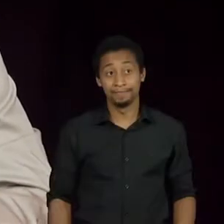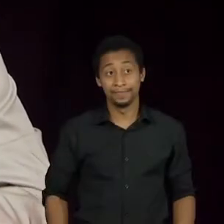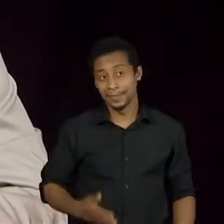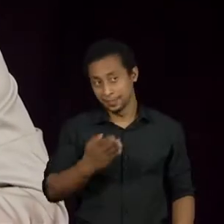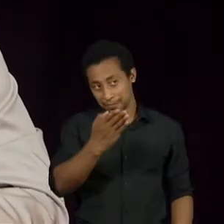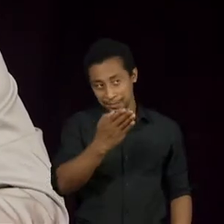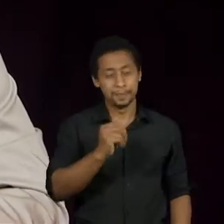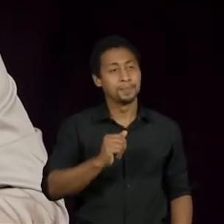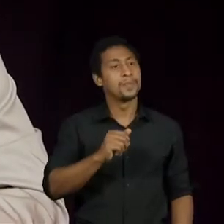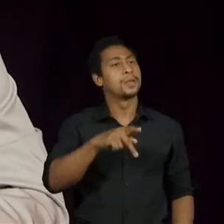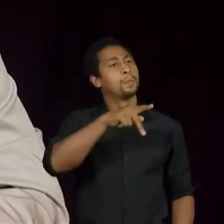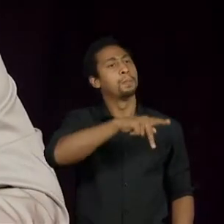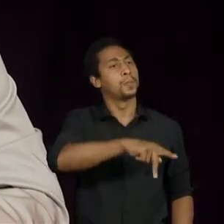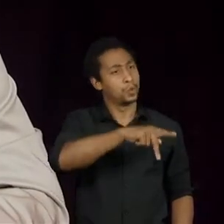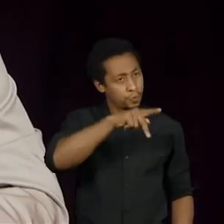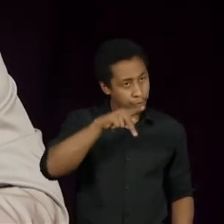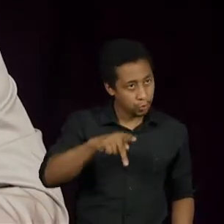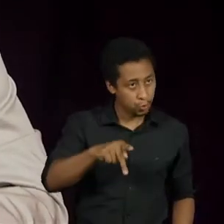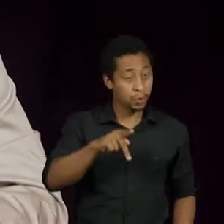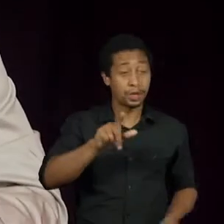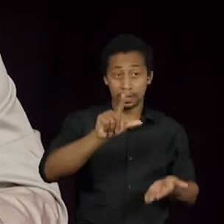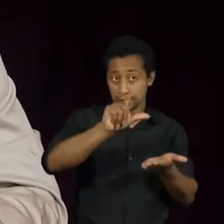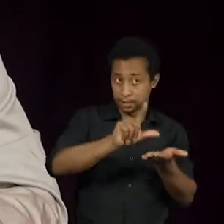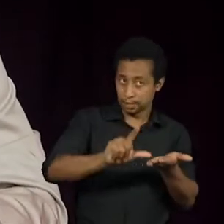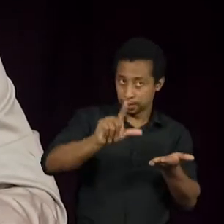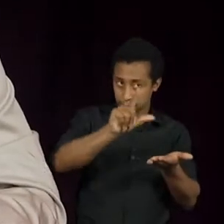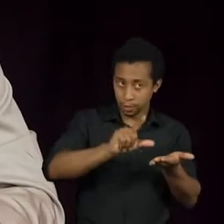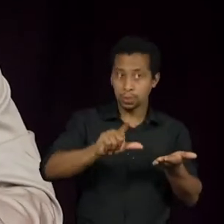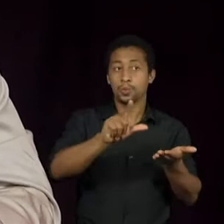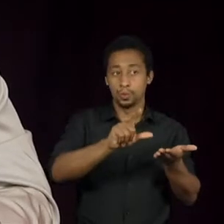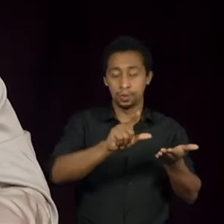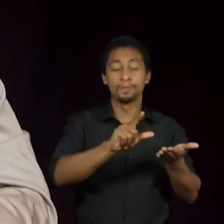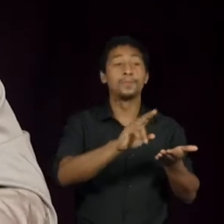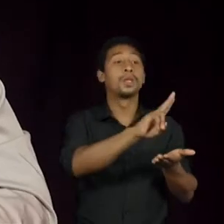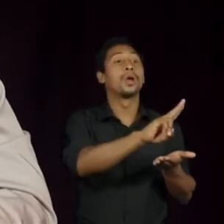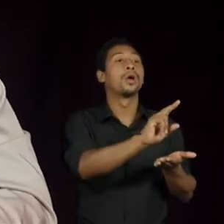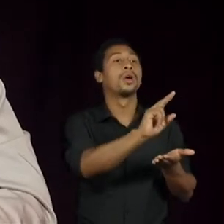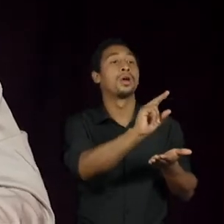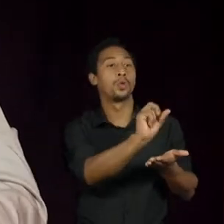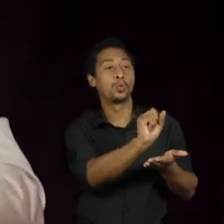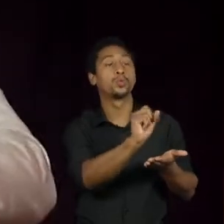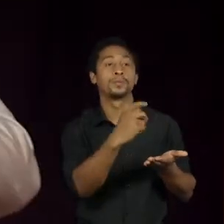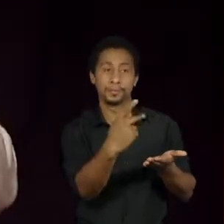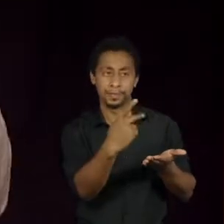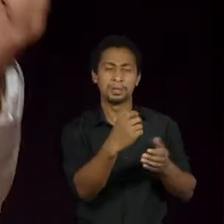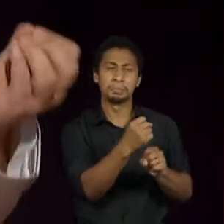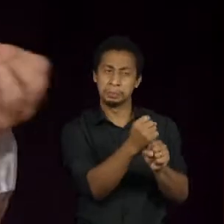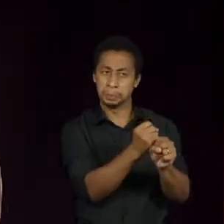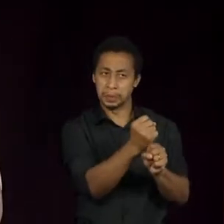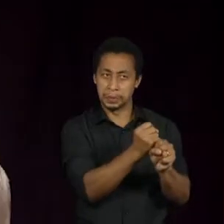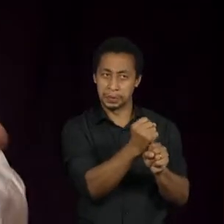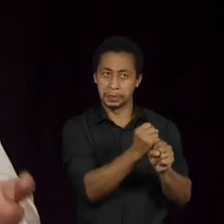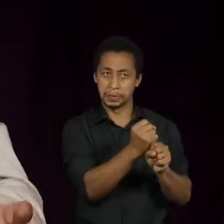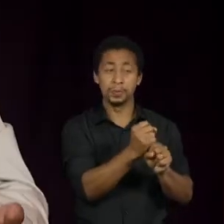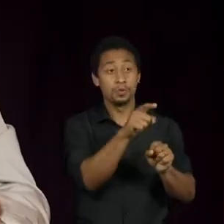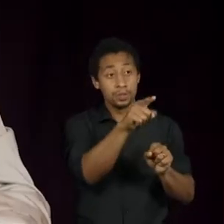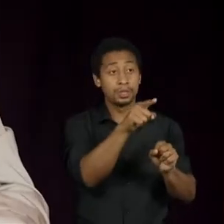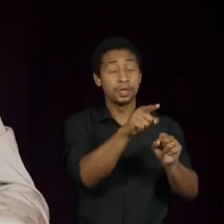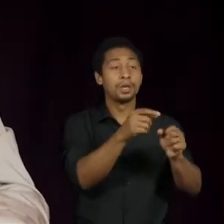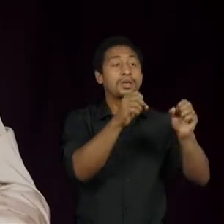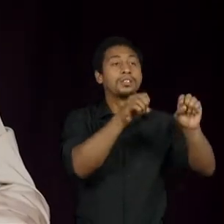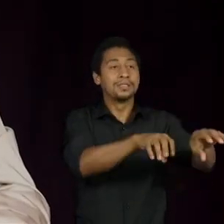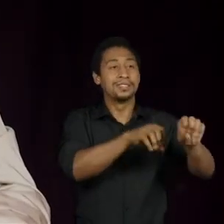Você é professor de literatura na USP há muito tempo e você faz uma ligação entre música